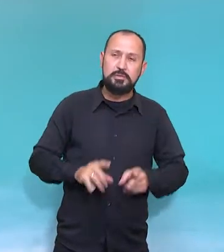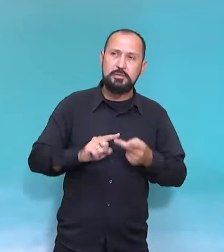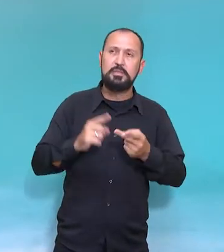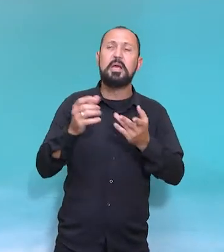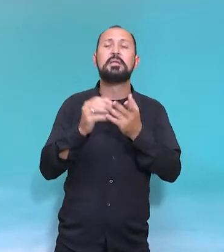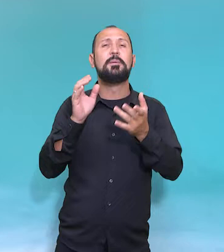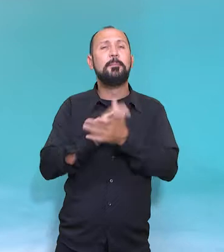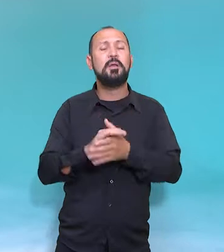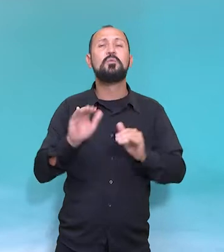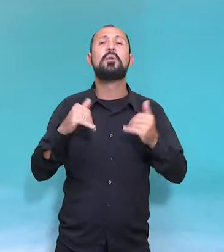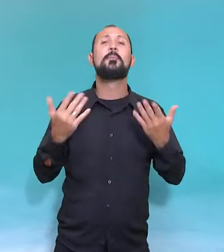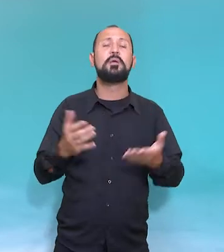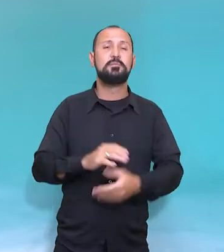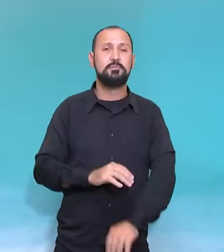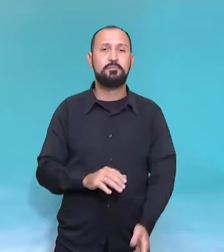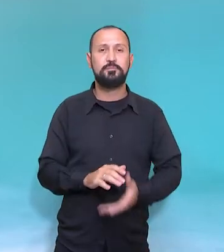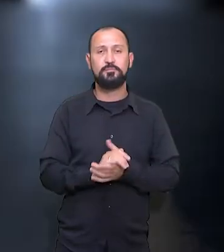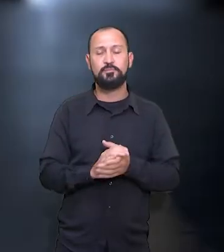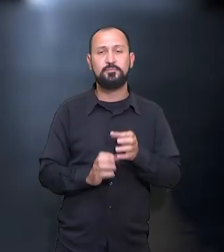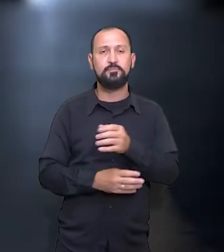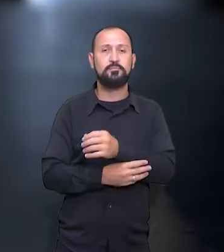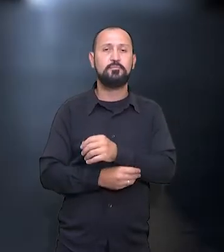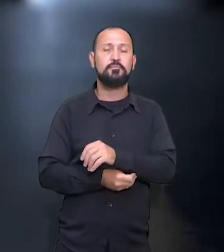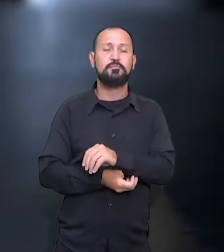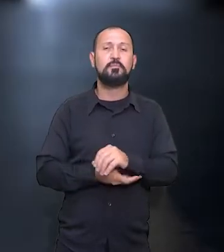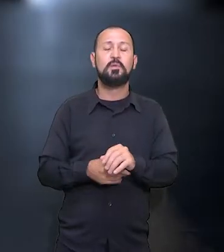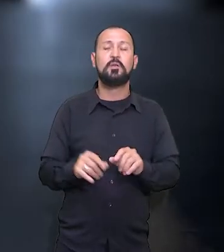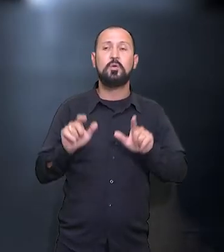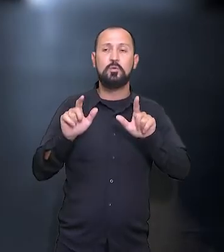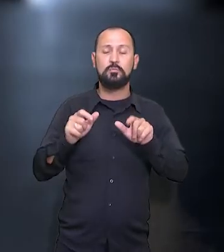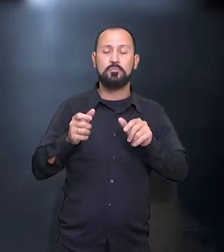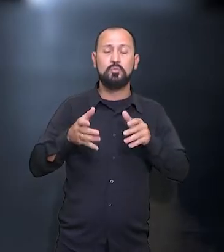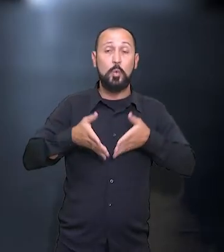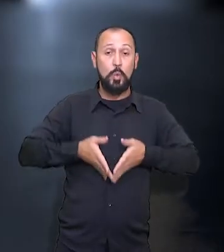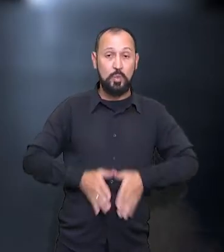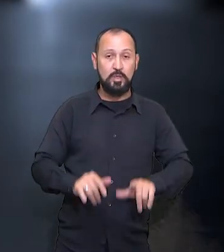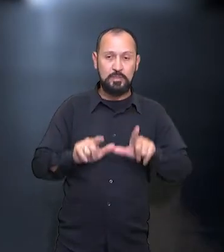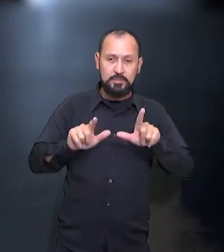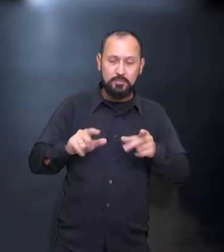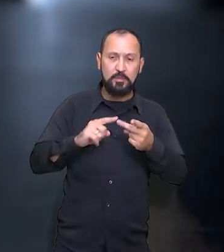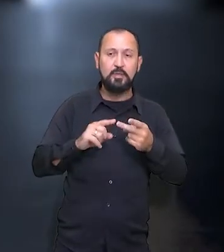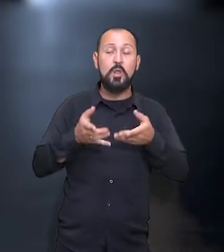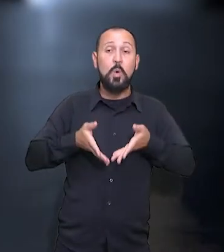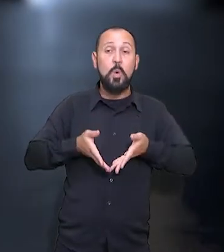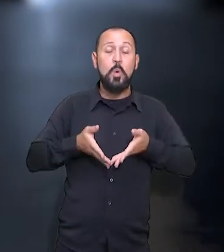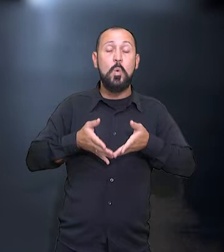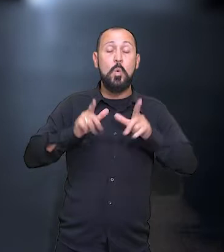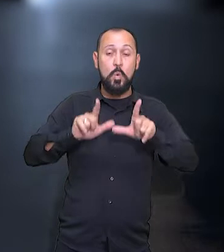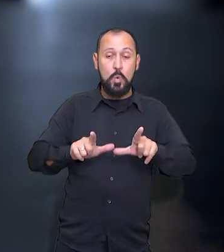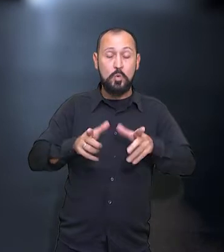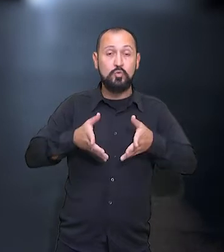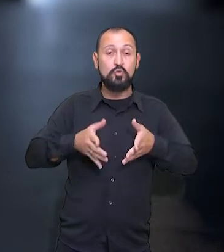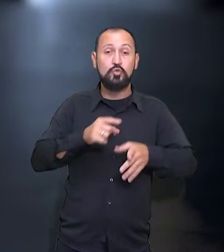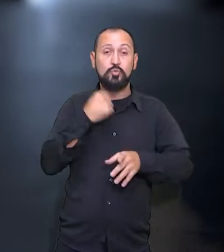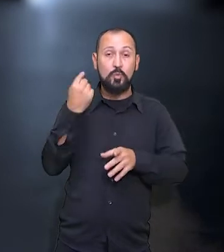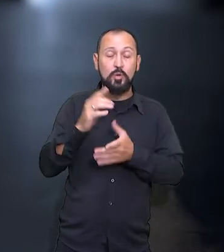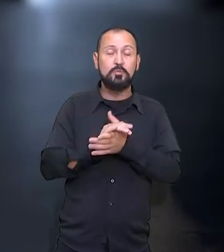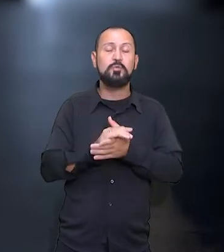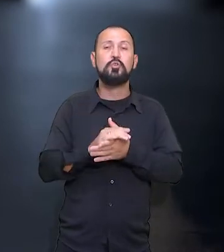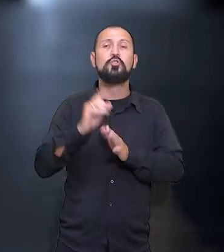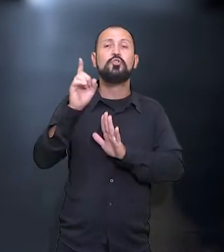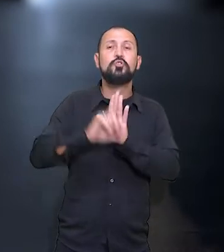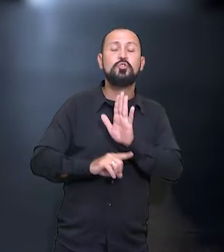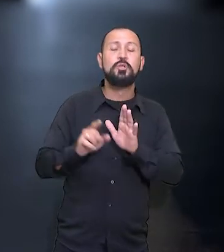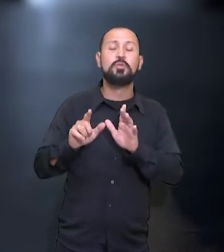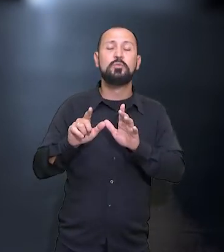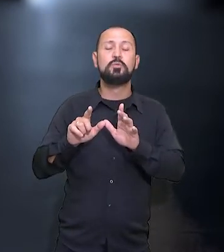nascimento, registro de casamento, o que mais? Desde do registro do nascimento até o óbito, mas além disso, a gente está falando de direito